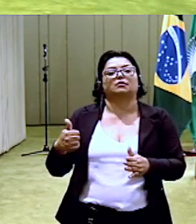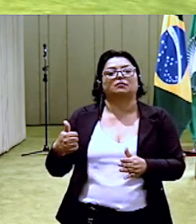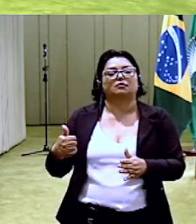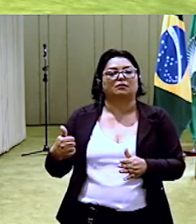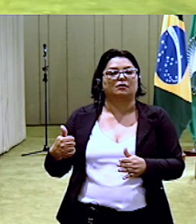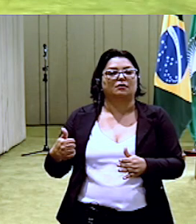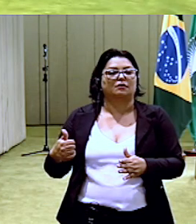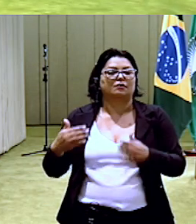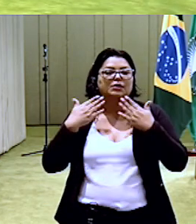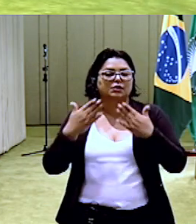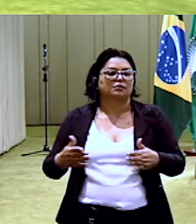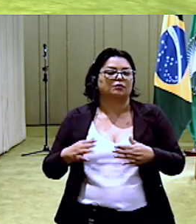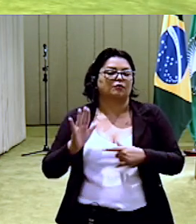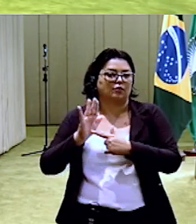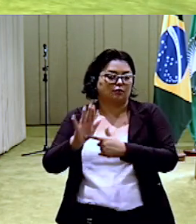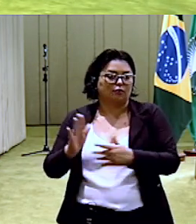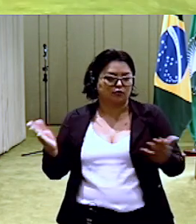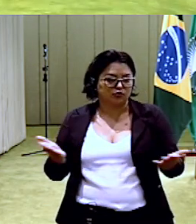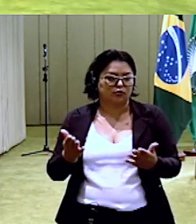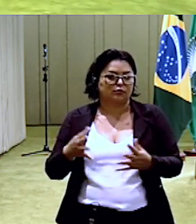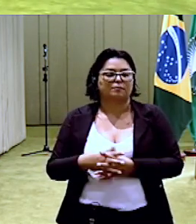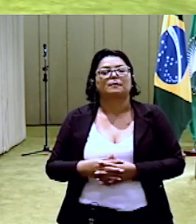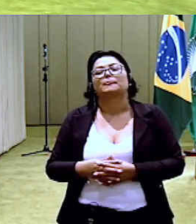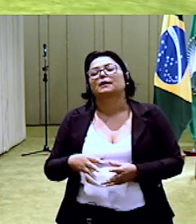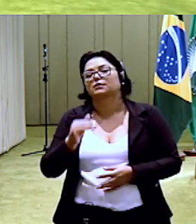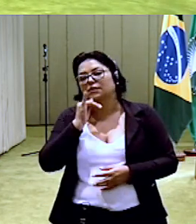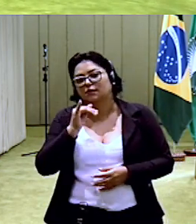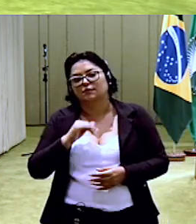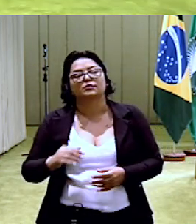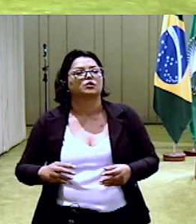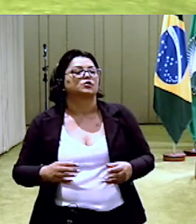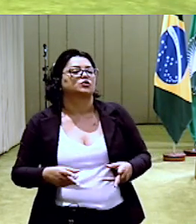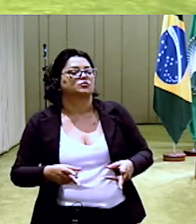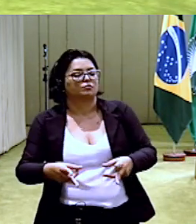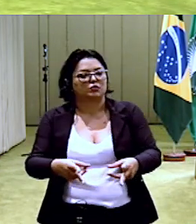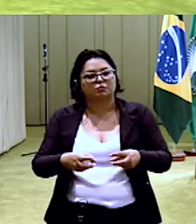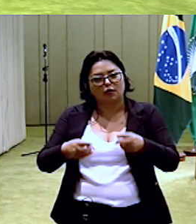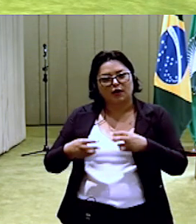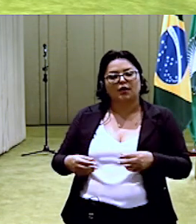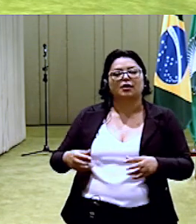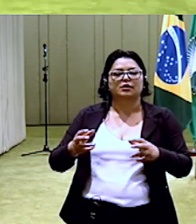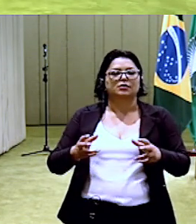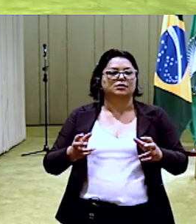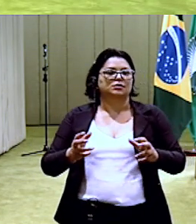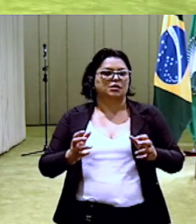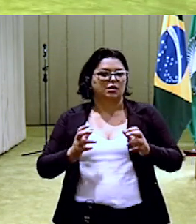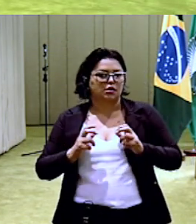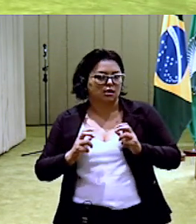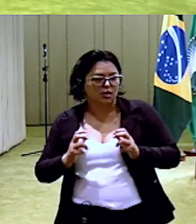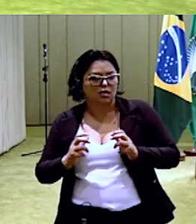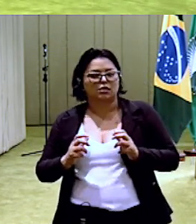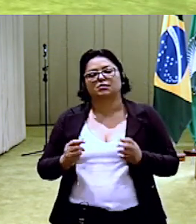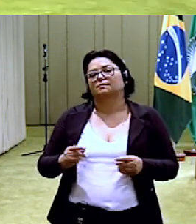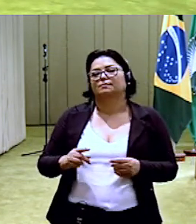parte de capturar digamos, as riquezas e monopolizá-la. Quando se